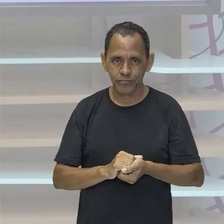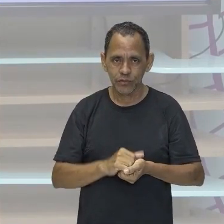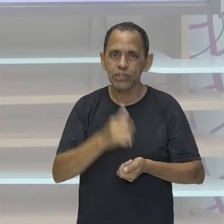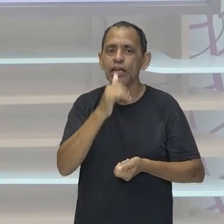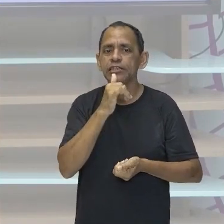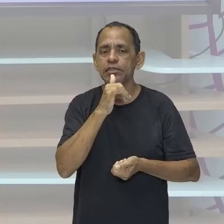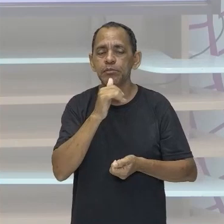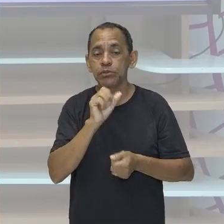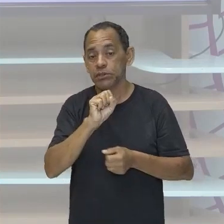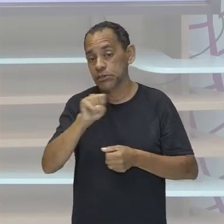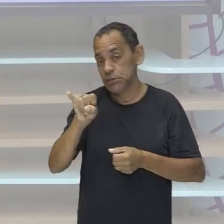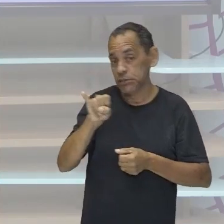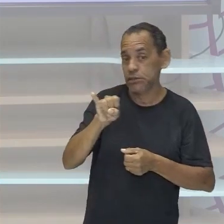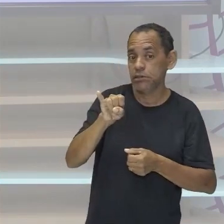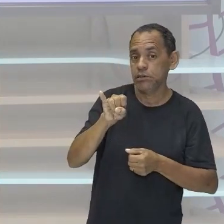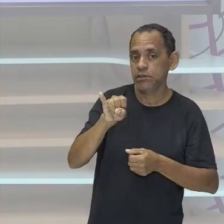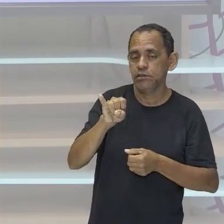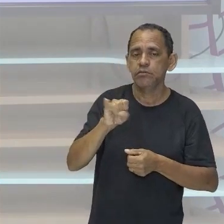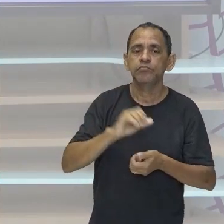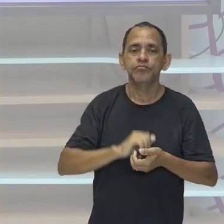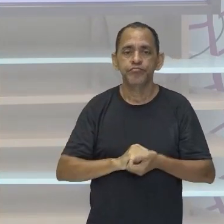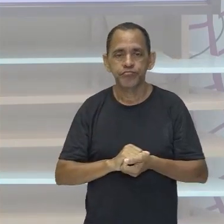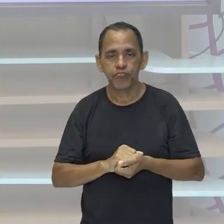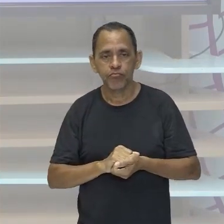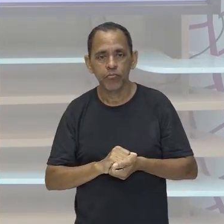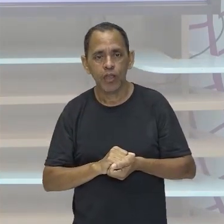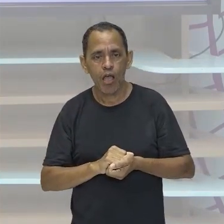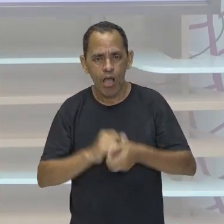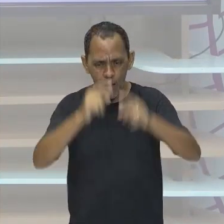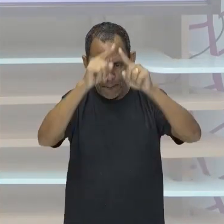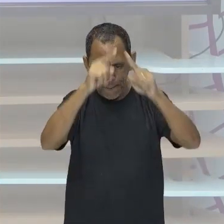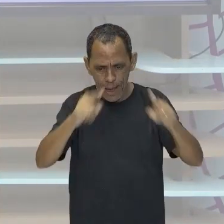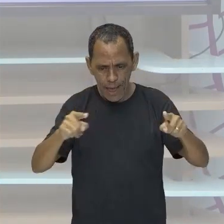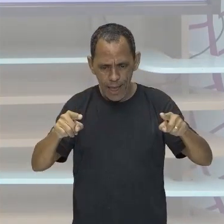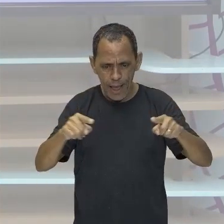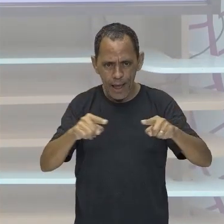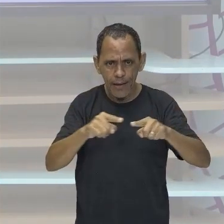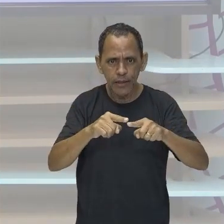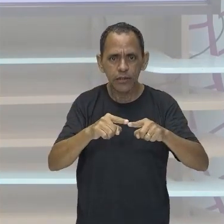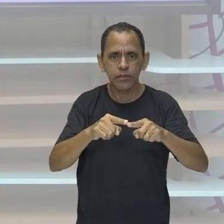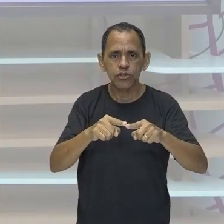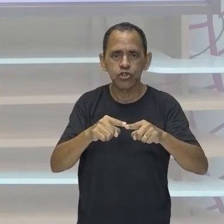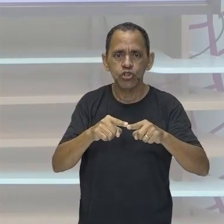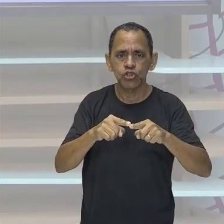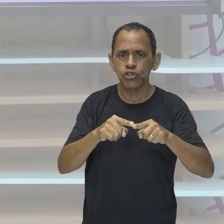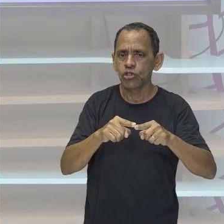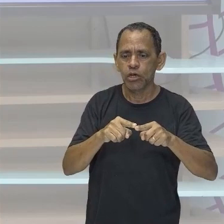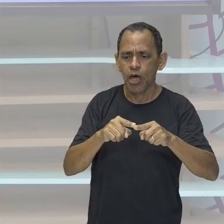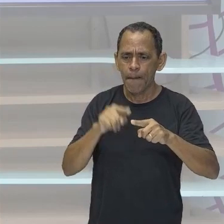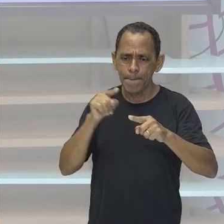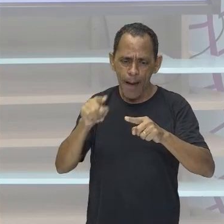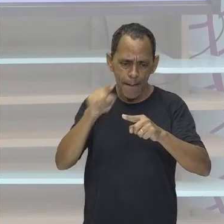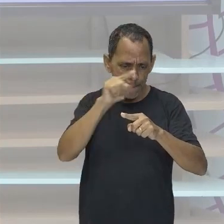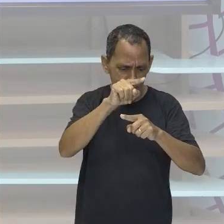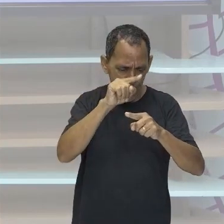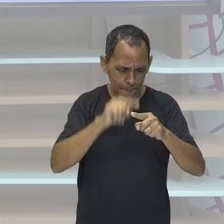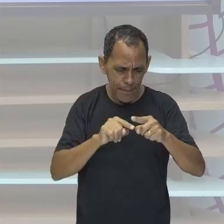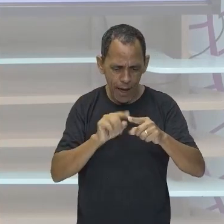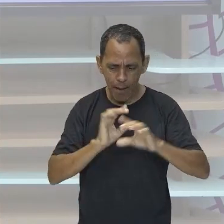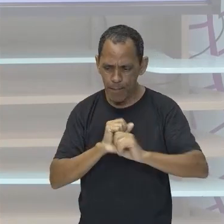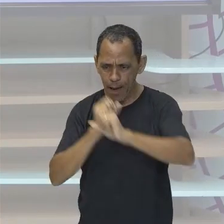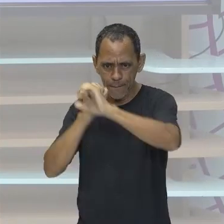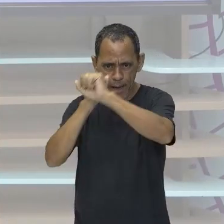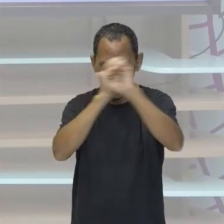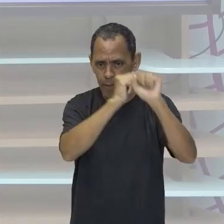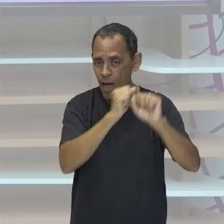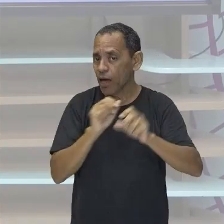um triângulo equilátero, onde todos os lados são iguais. Vamos supor que fosse 4, né? Beleza.